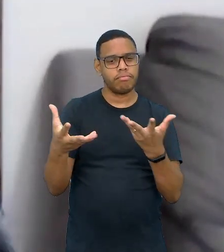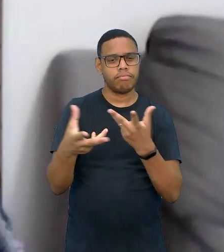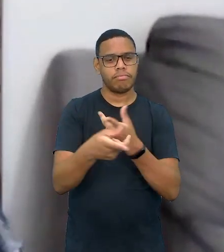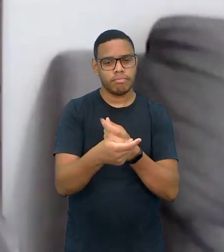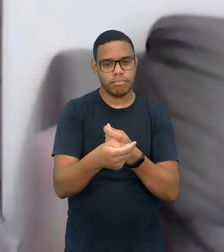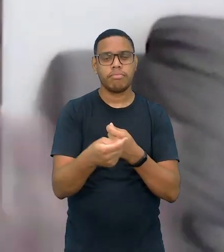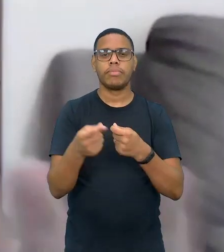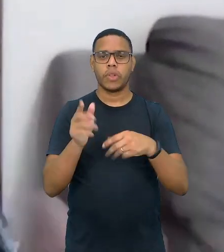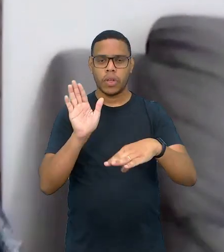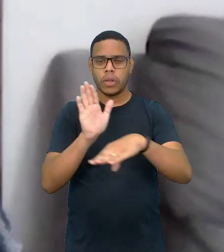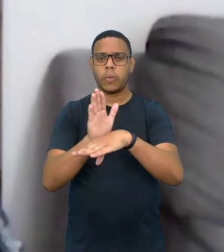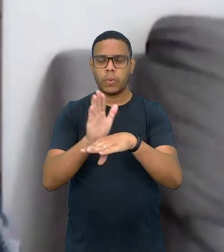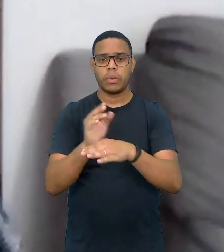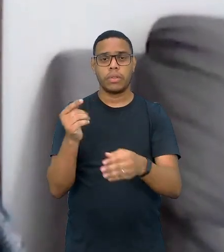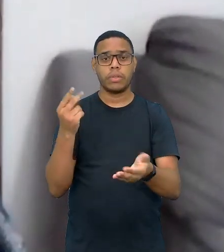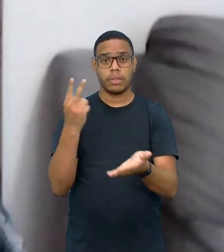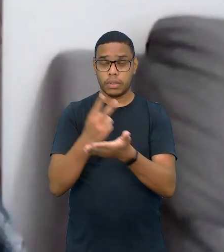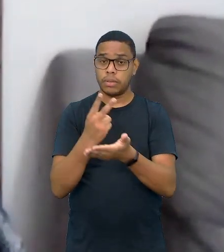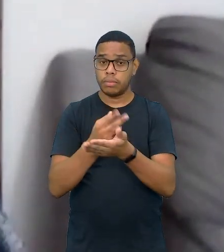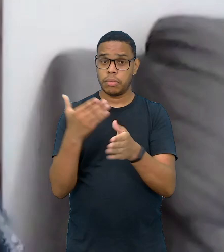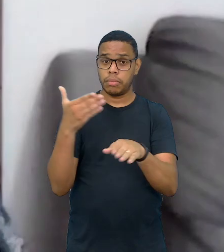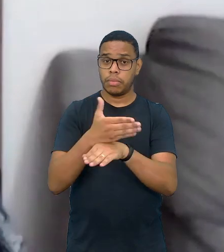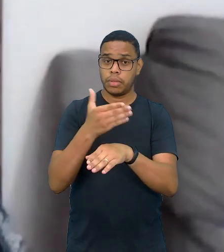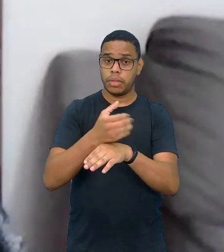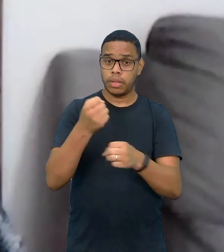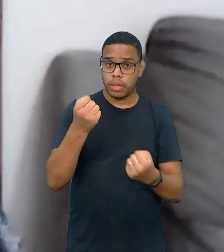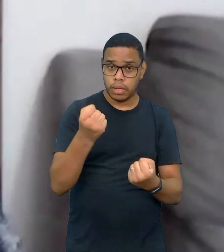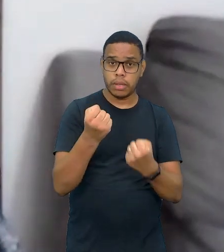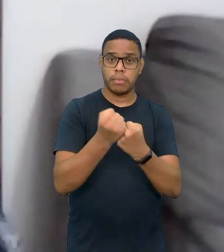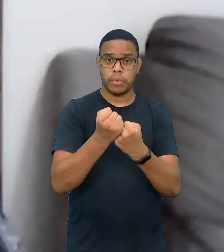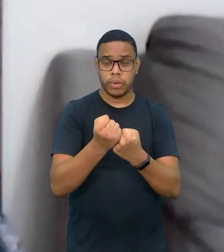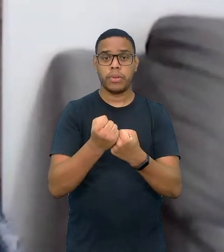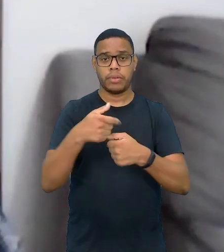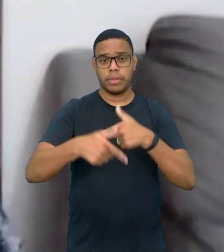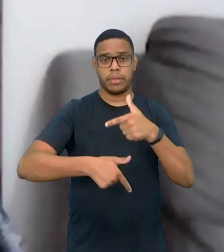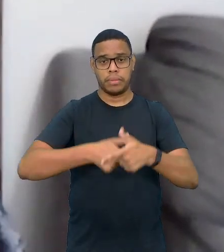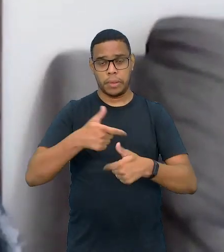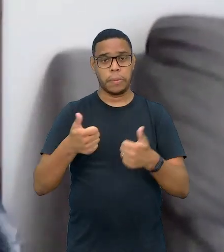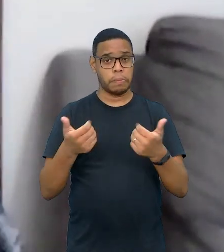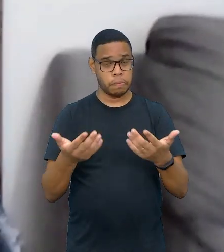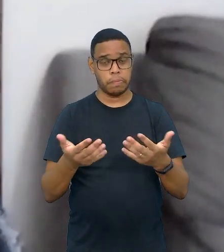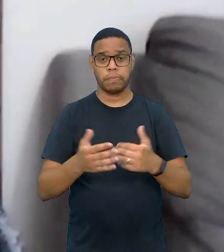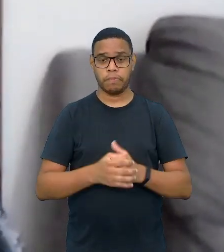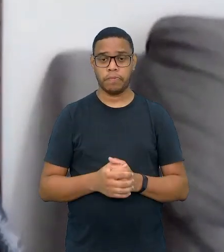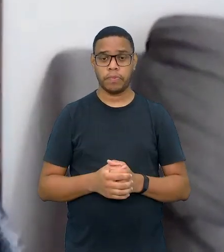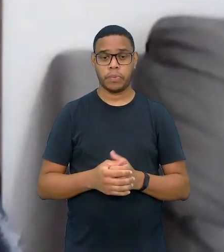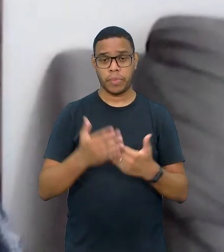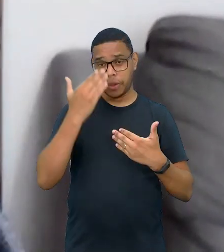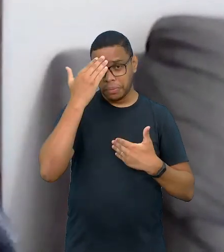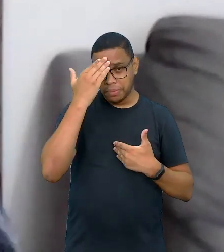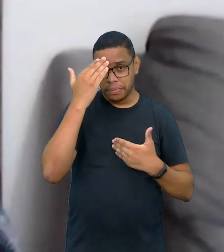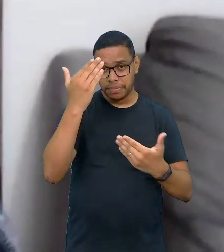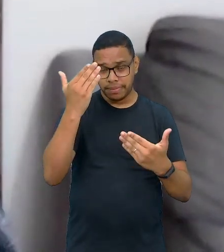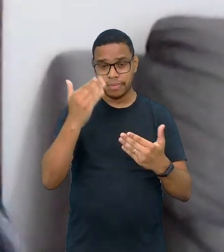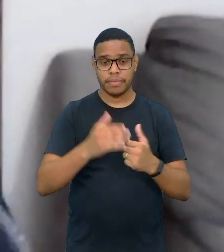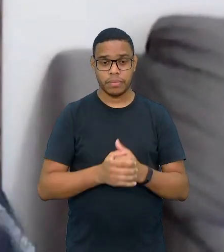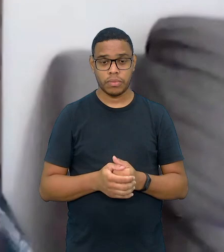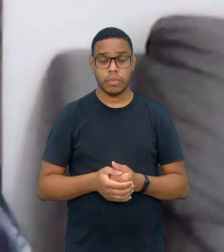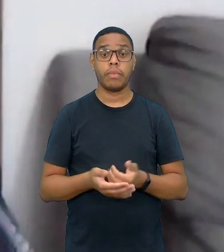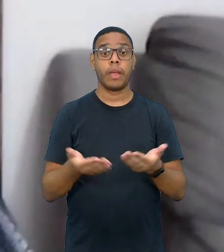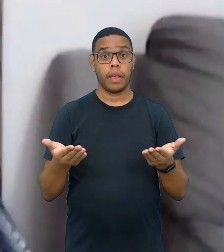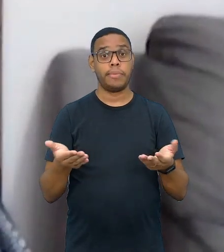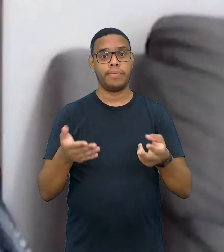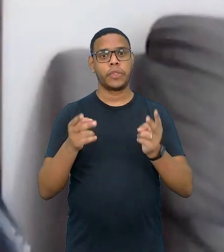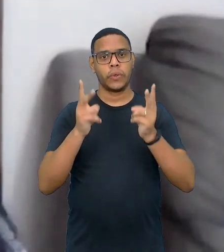enaltecem, que estão sempre aqui, né, dando apoio ao nosso trabalho, tá bom? Então, muito obrigada. Então,